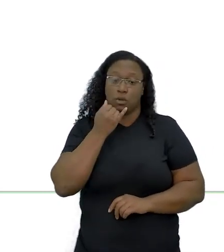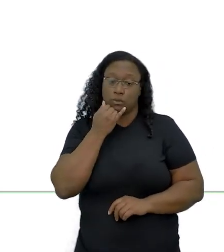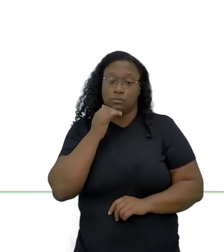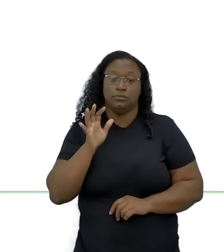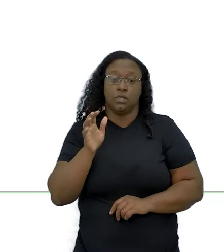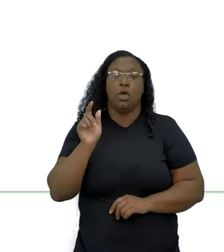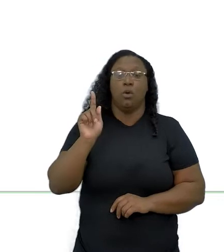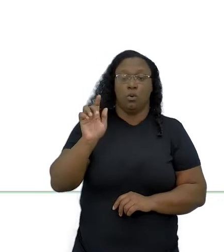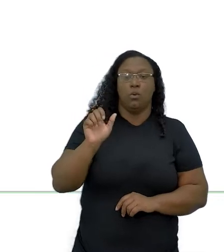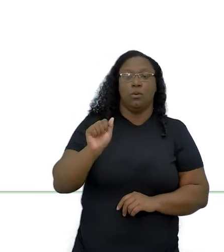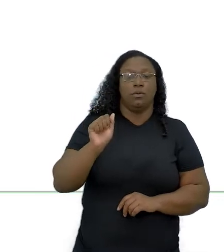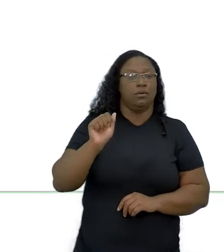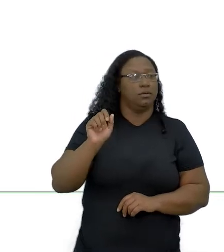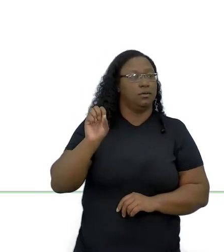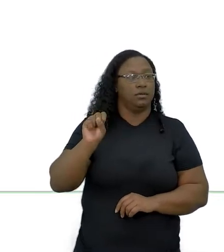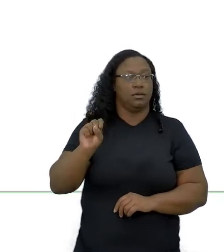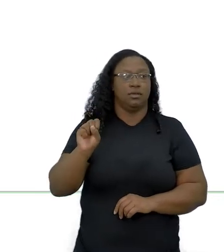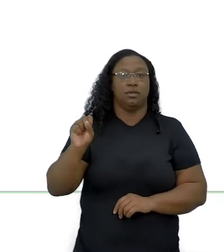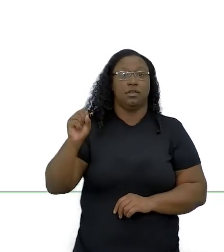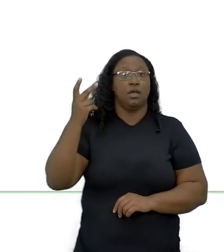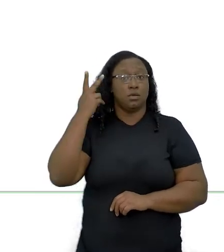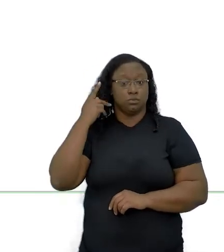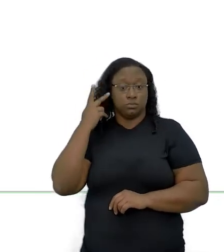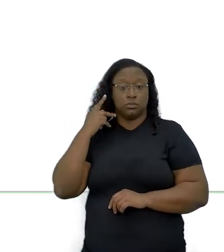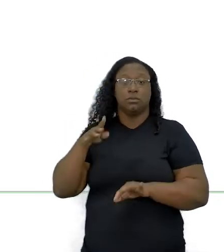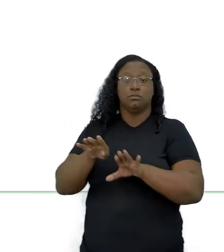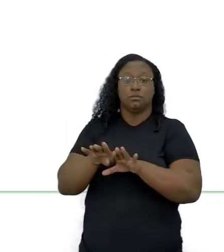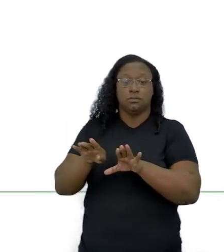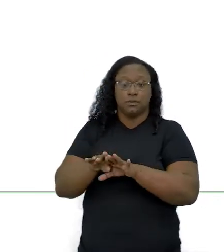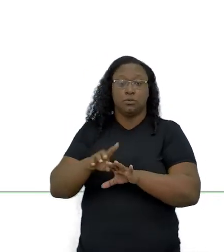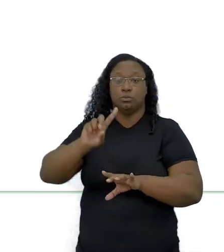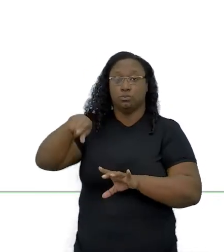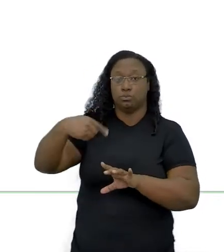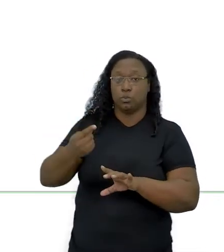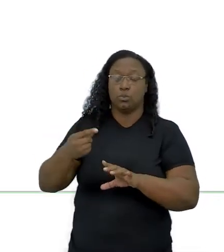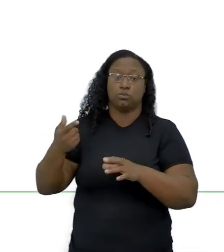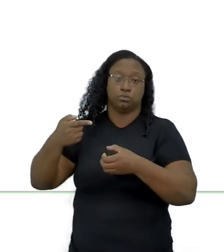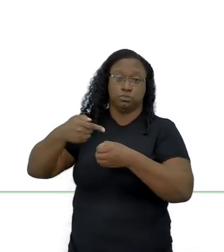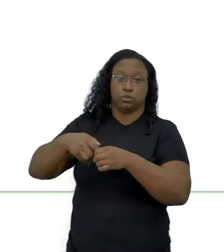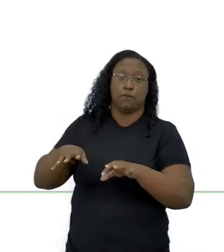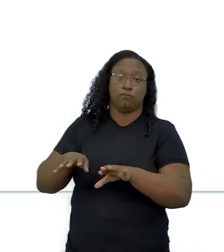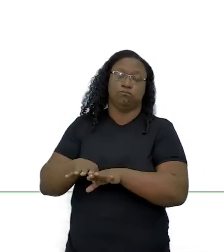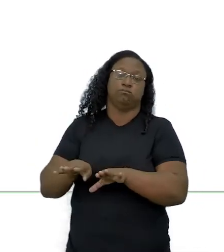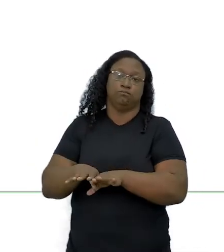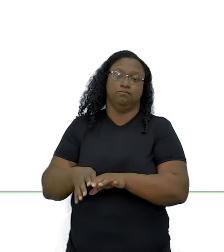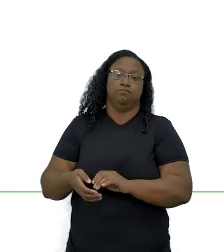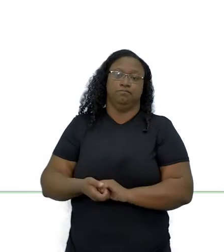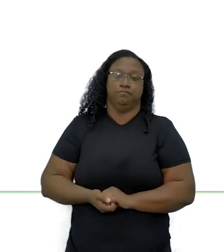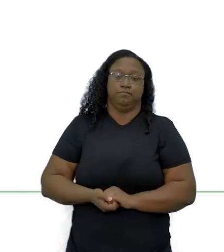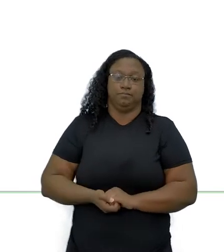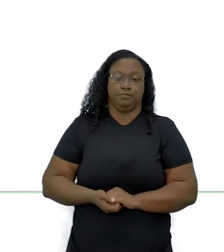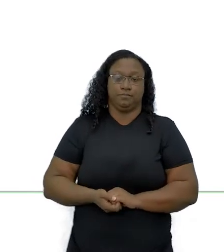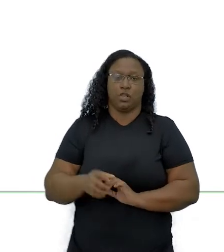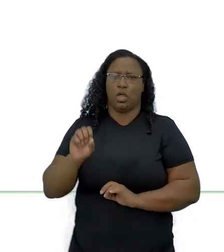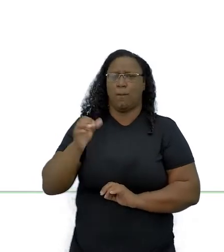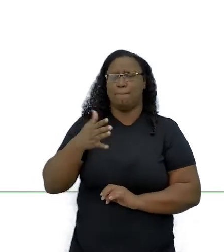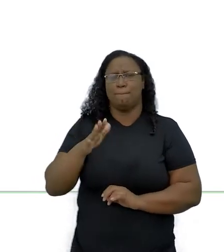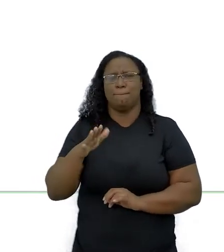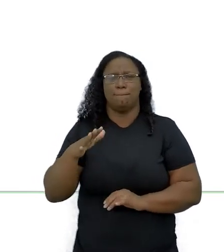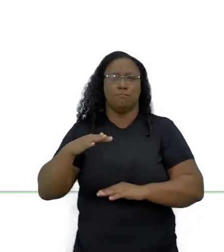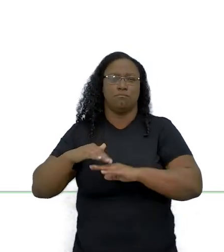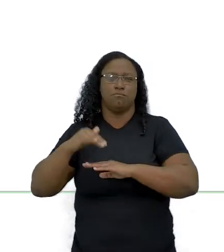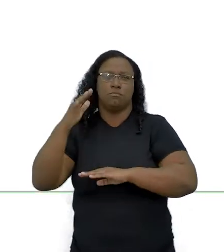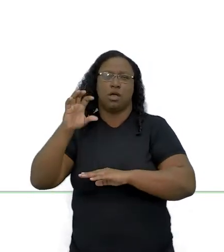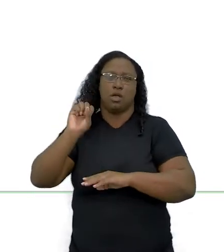carvão, e o gás natural também é outro combustível fóssil. Então, veja, mais de 80% aí dos